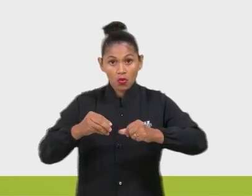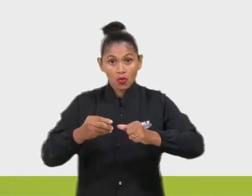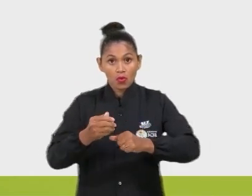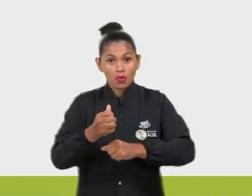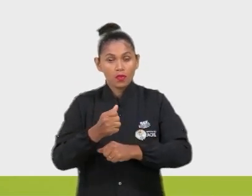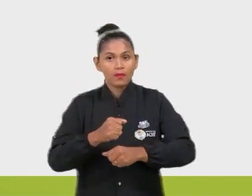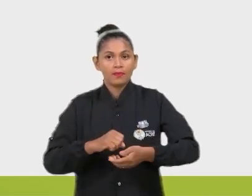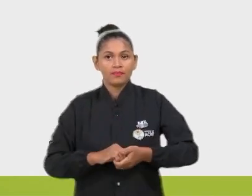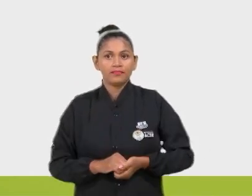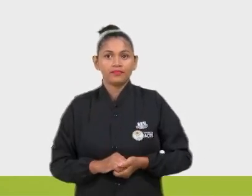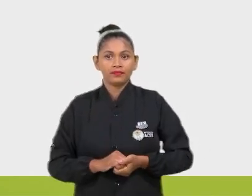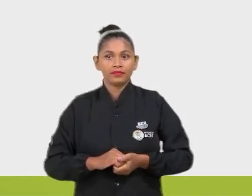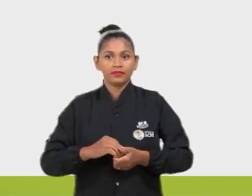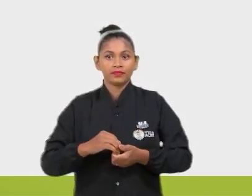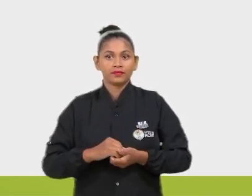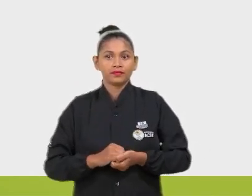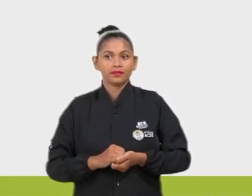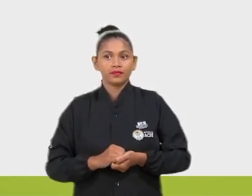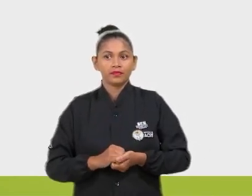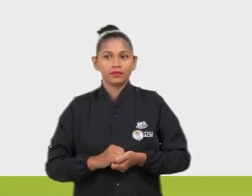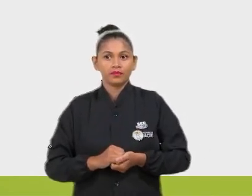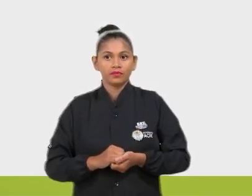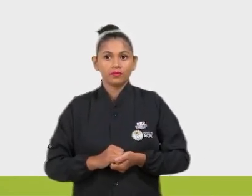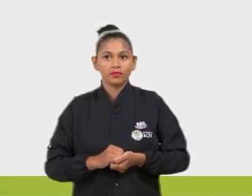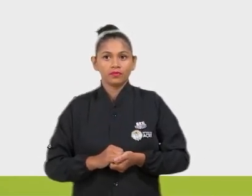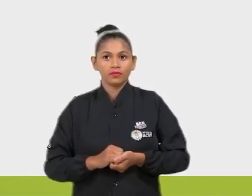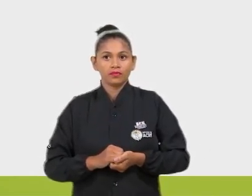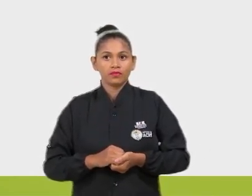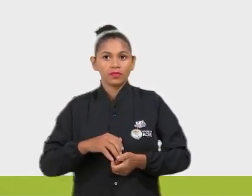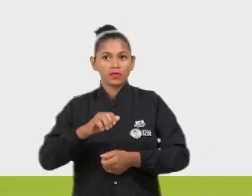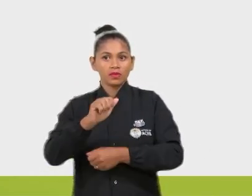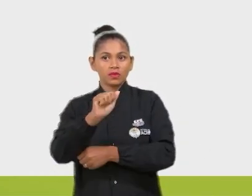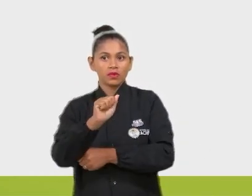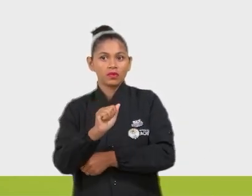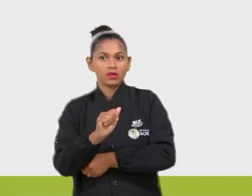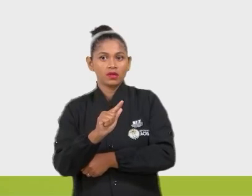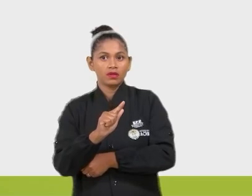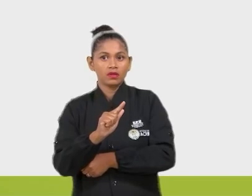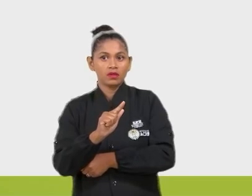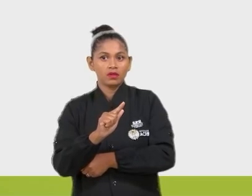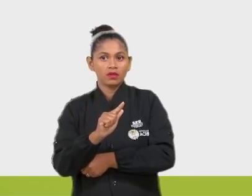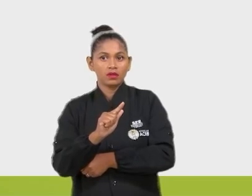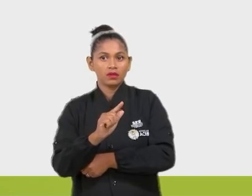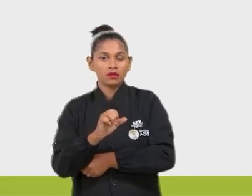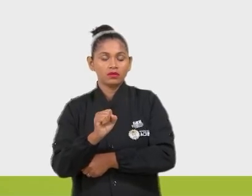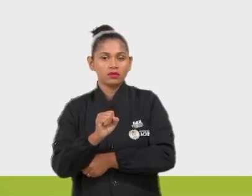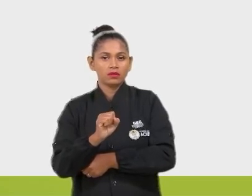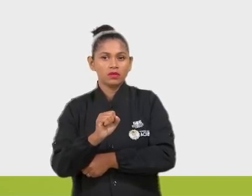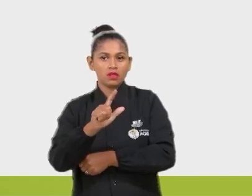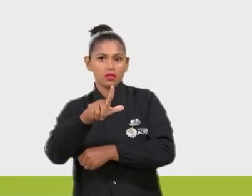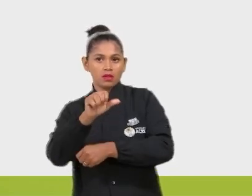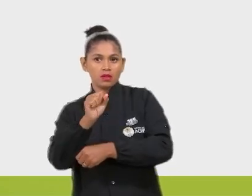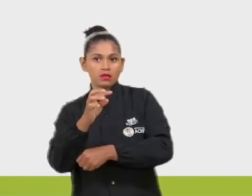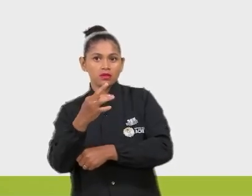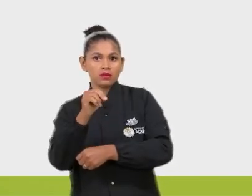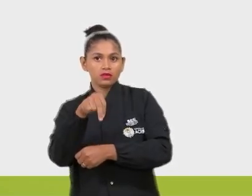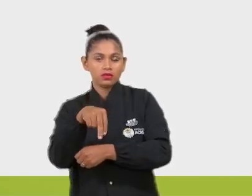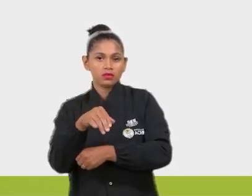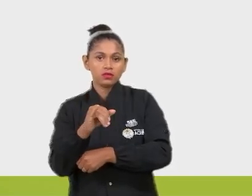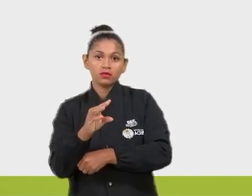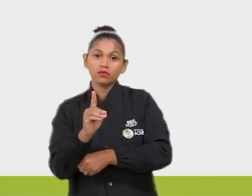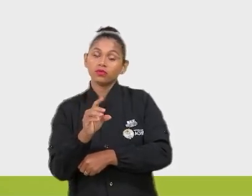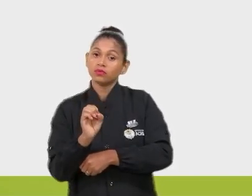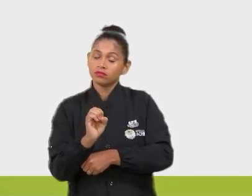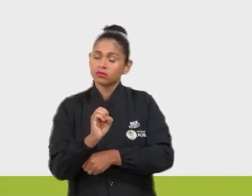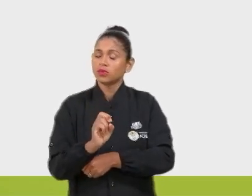e actinídeos, para sintetizar compostos altamente luminescentes que podem ser